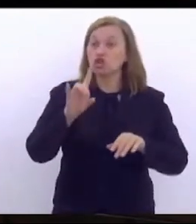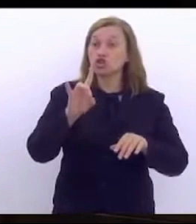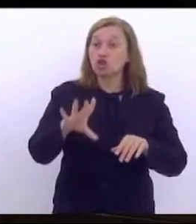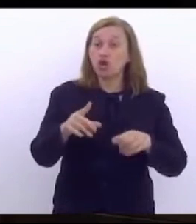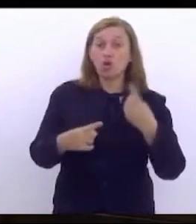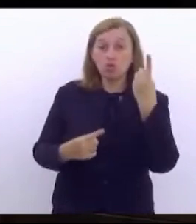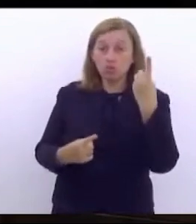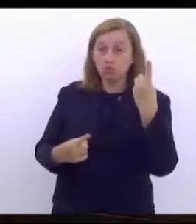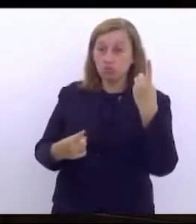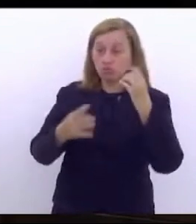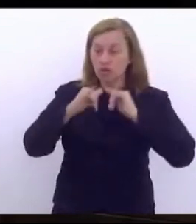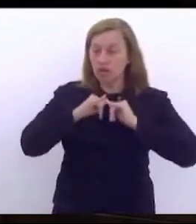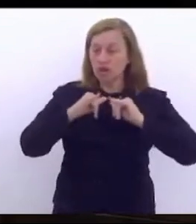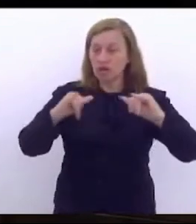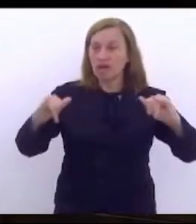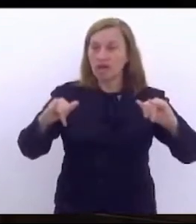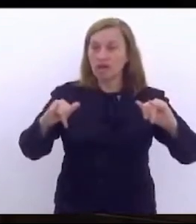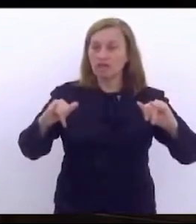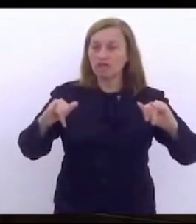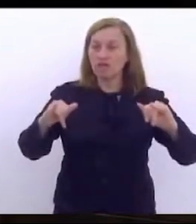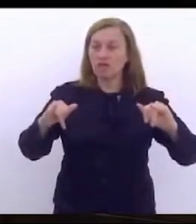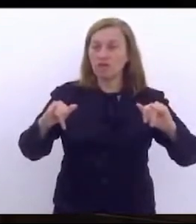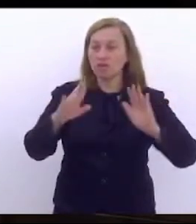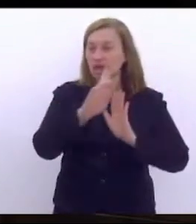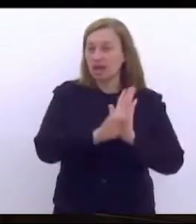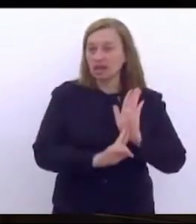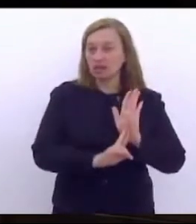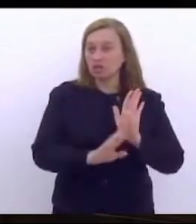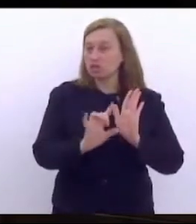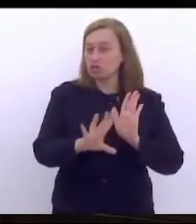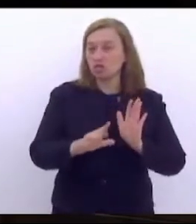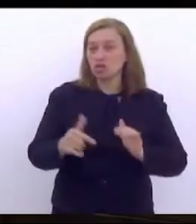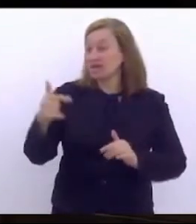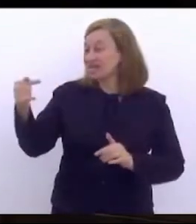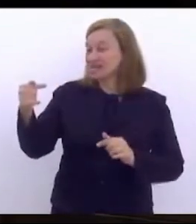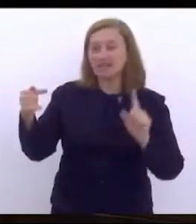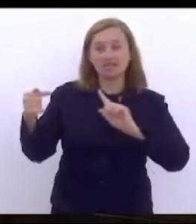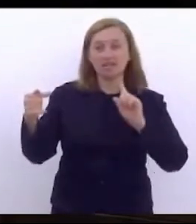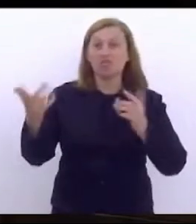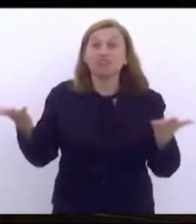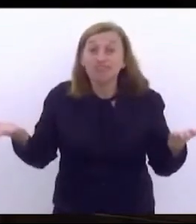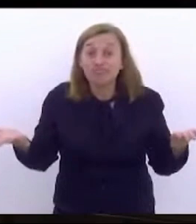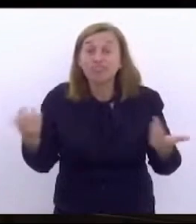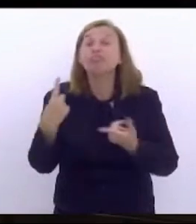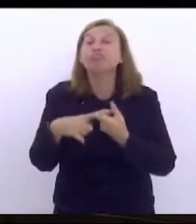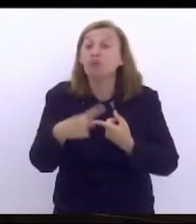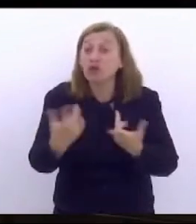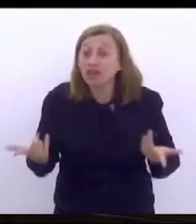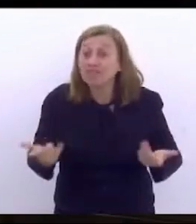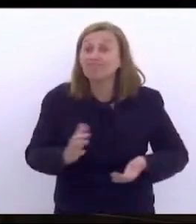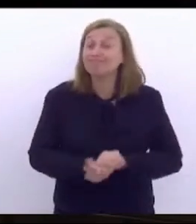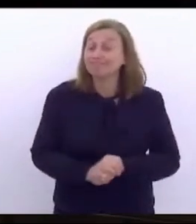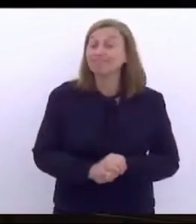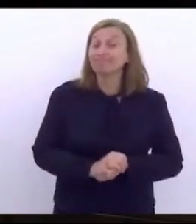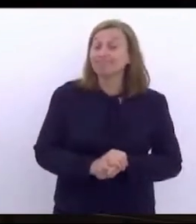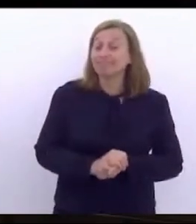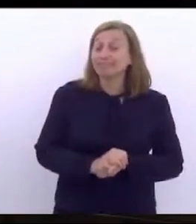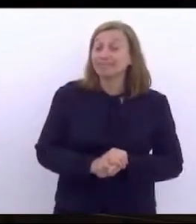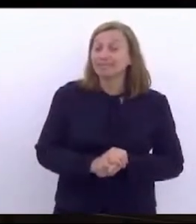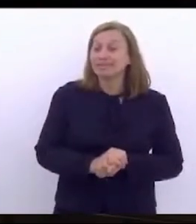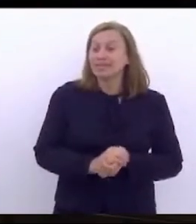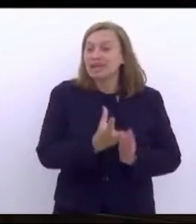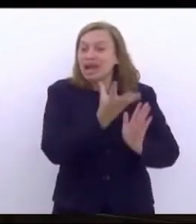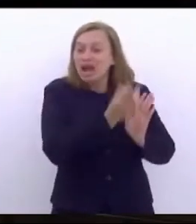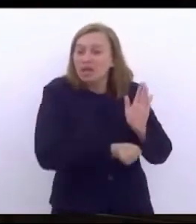eles pegam esse relatório desse estado e os outros eles fazem uma estimativa acadêmica, igual fazem aqui para os abortos clandestinos.